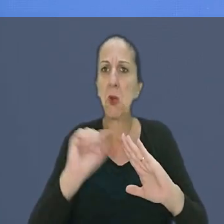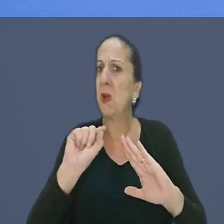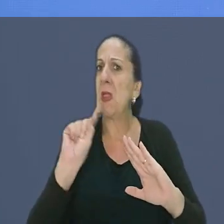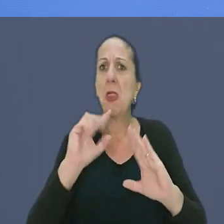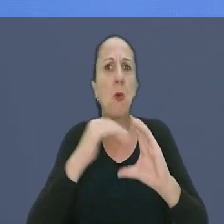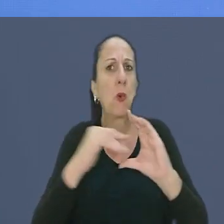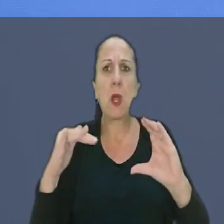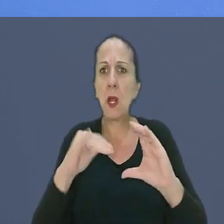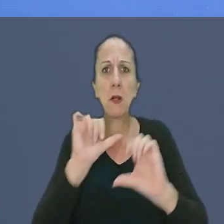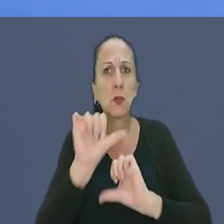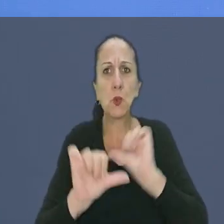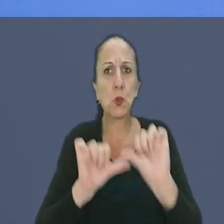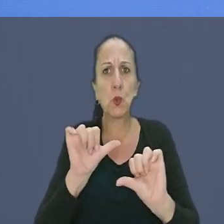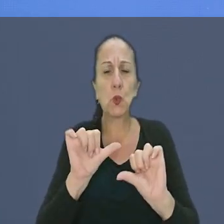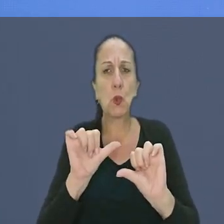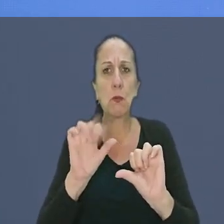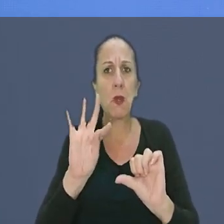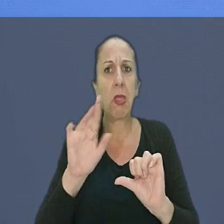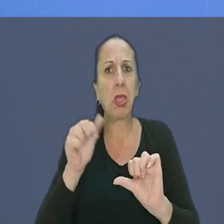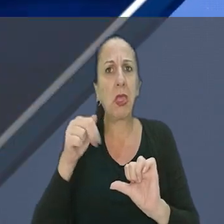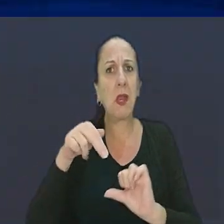o que descaracteriza a transferência.